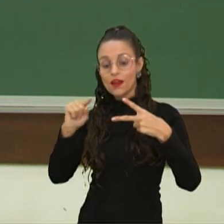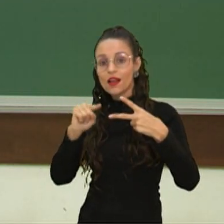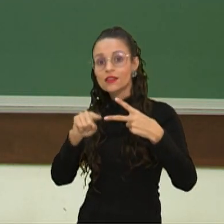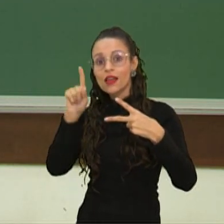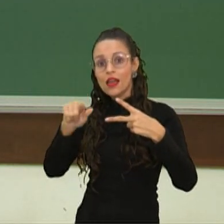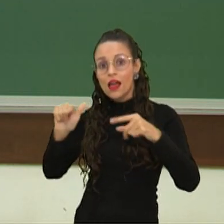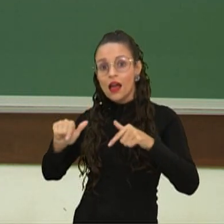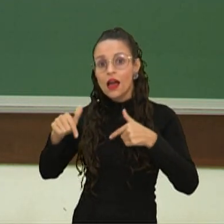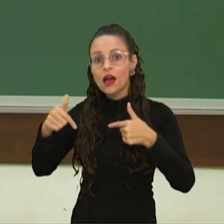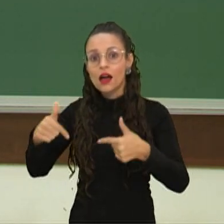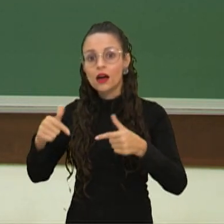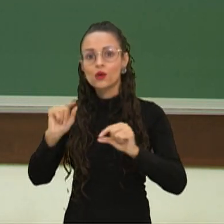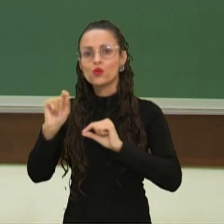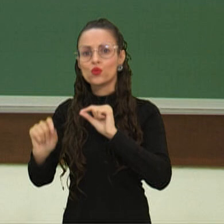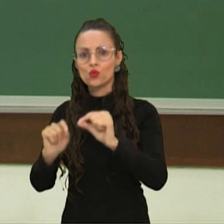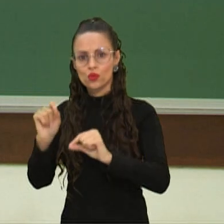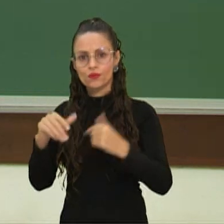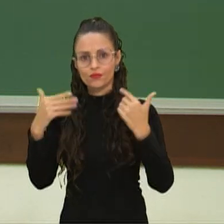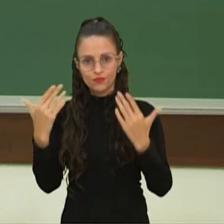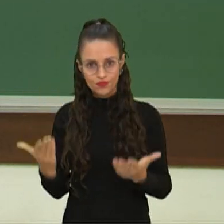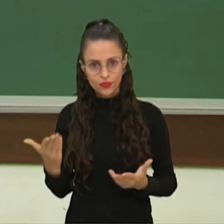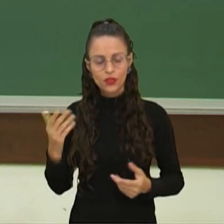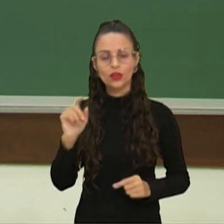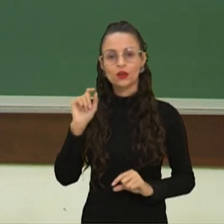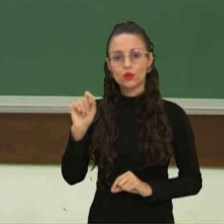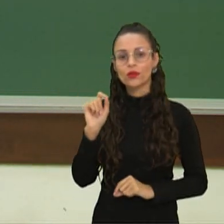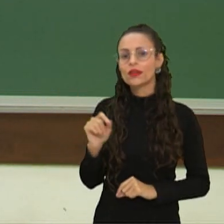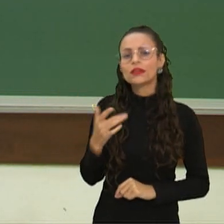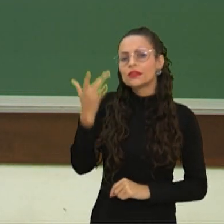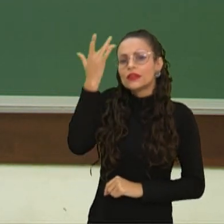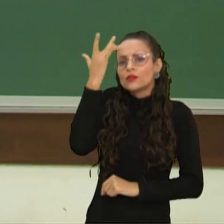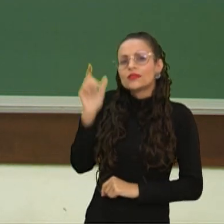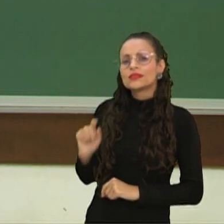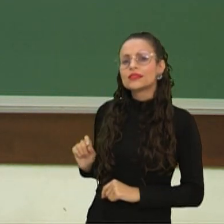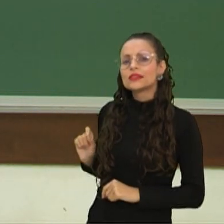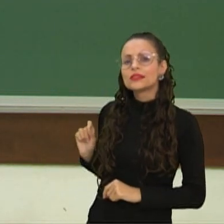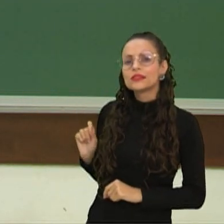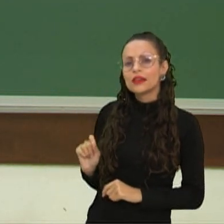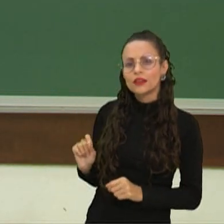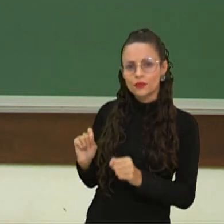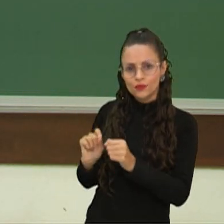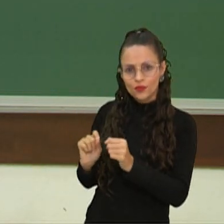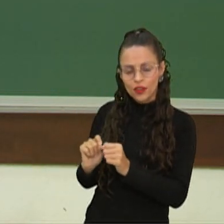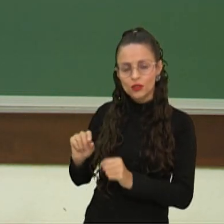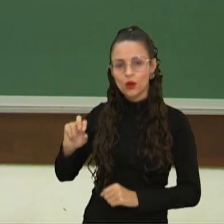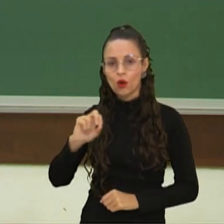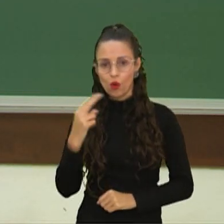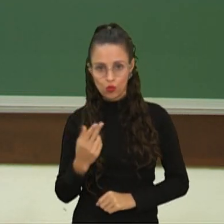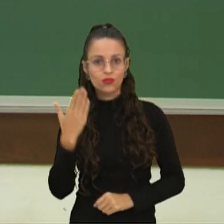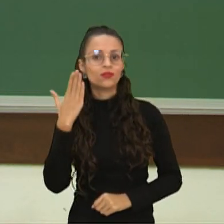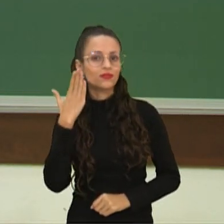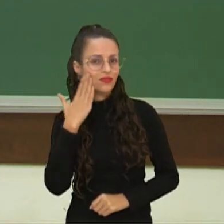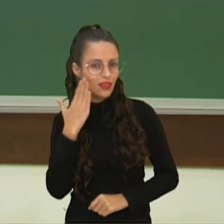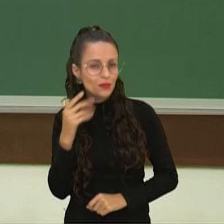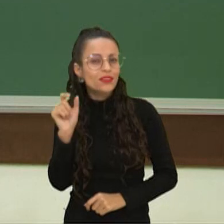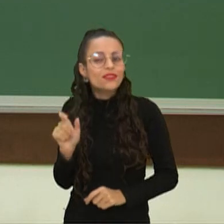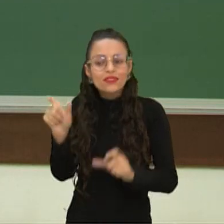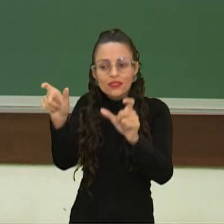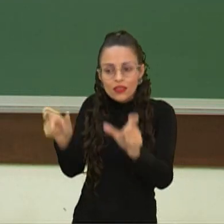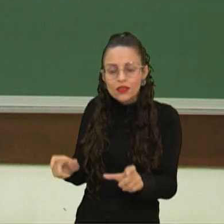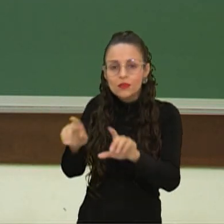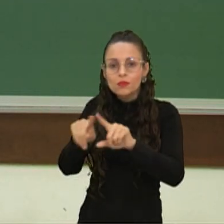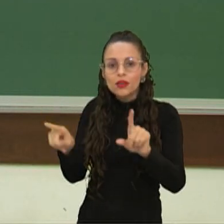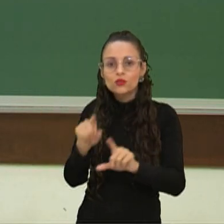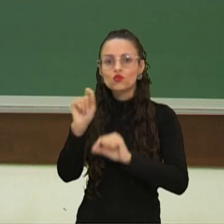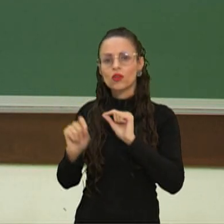ação. Consequentemente, ou não sabe quem foi que fez a ação, ou sabe quem fez, portanto,